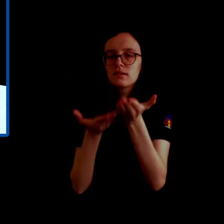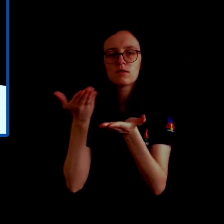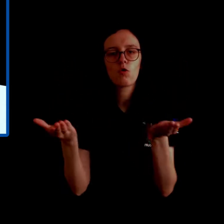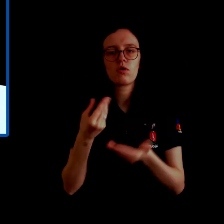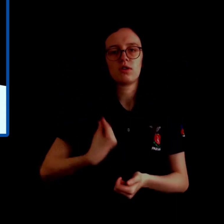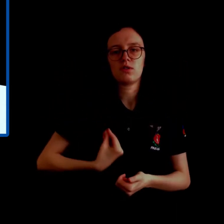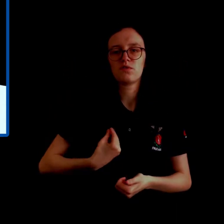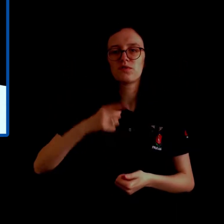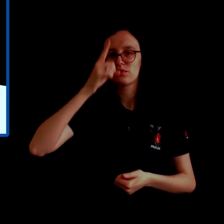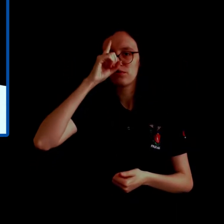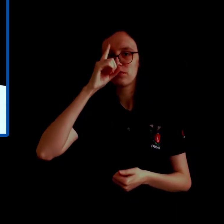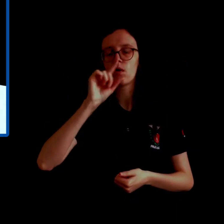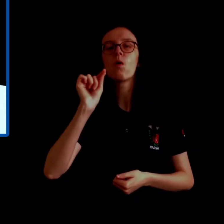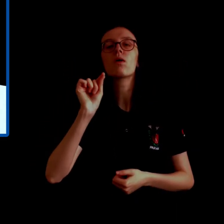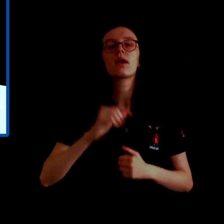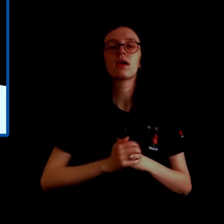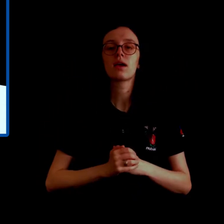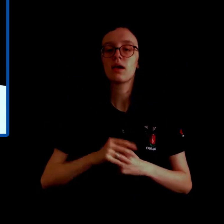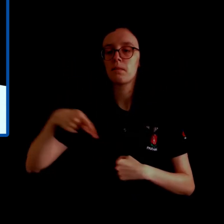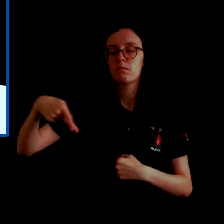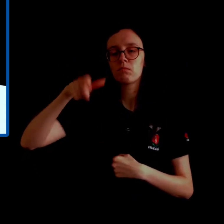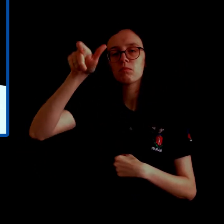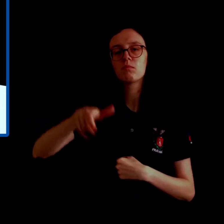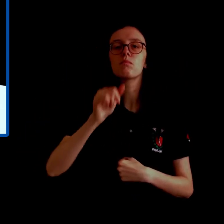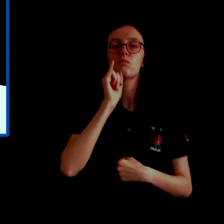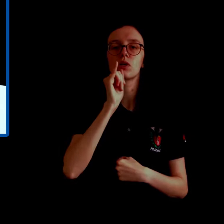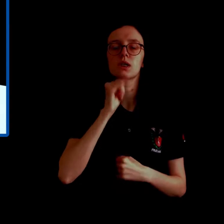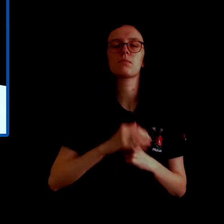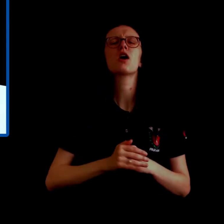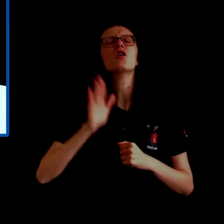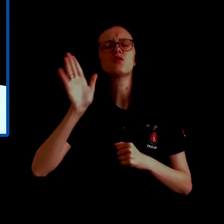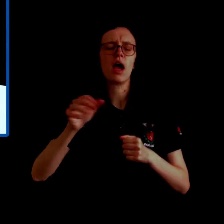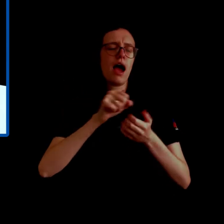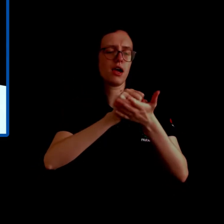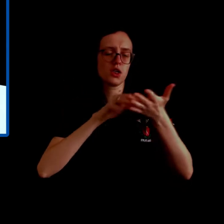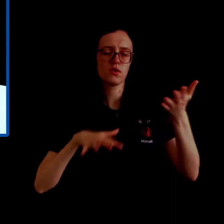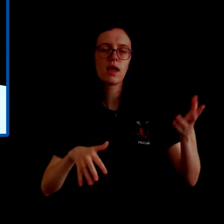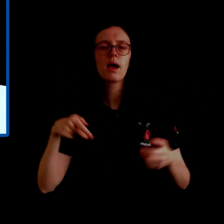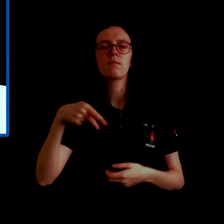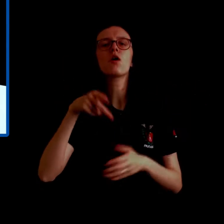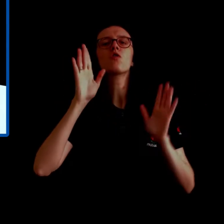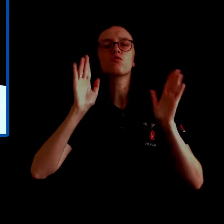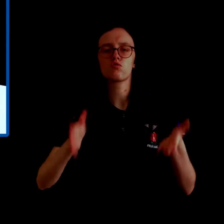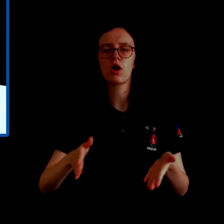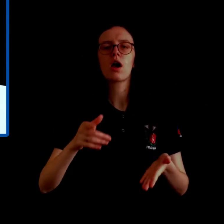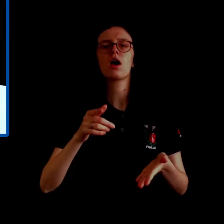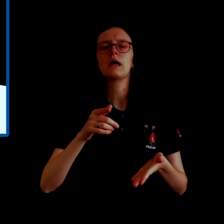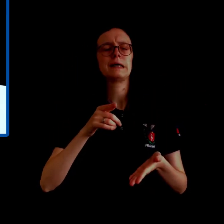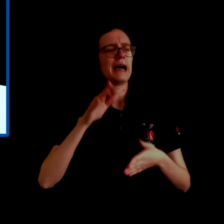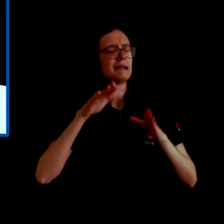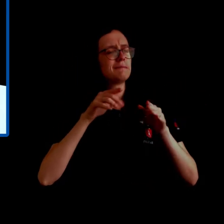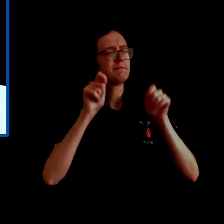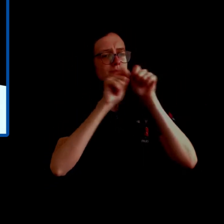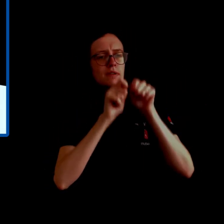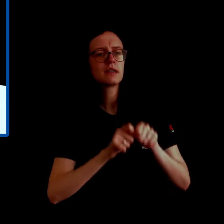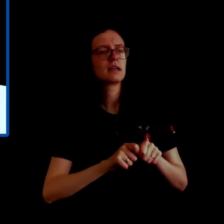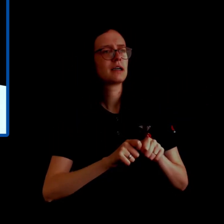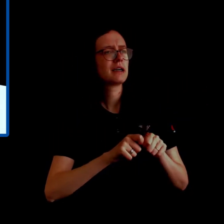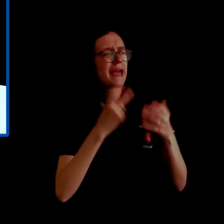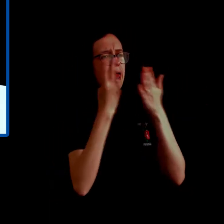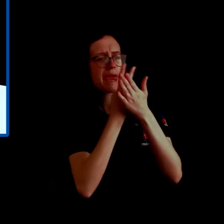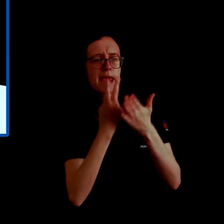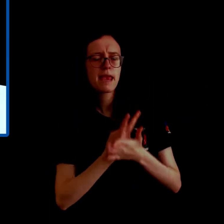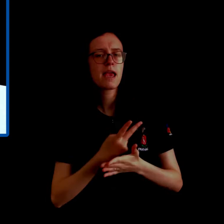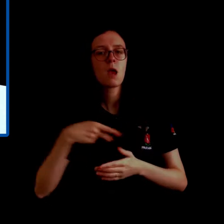hoje no dia a dia são professores, por exemplo, que eles estão lá com a atividade está apresentando algum erro, o professor consegue acessar,